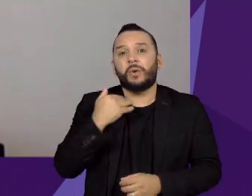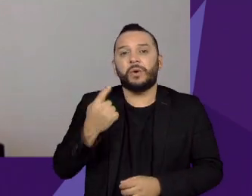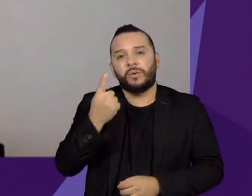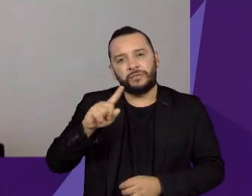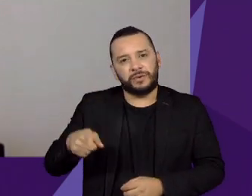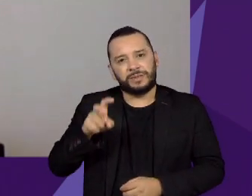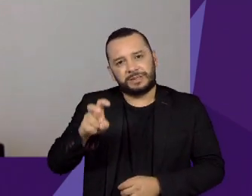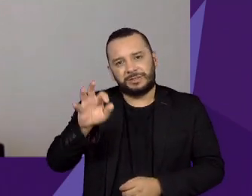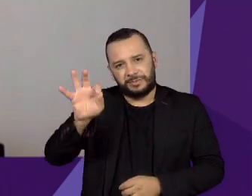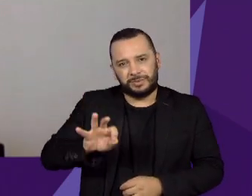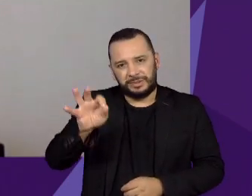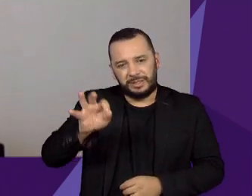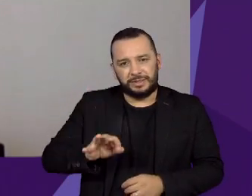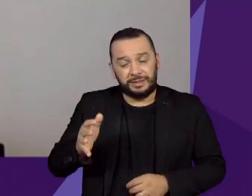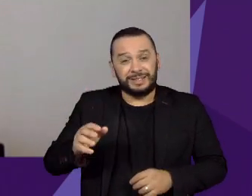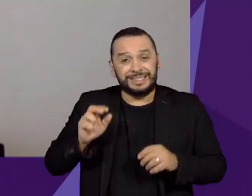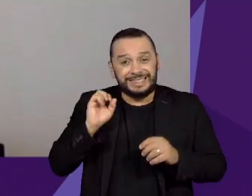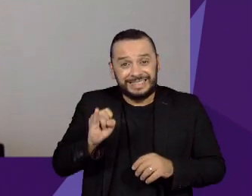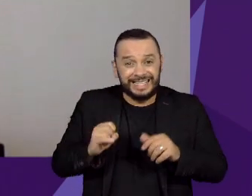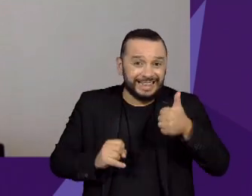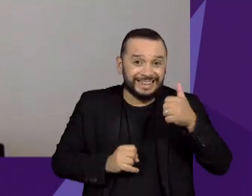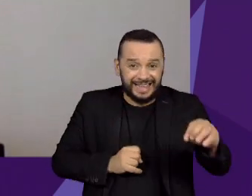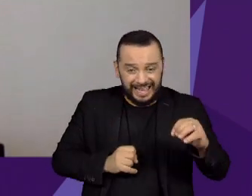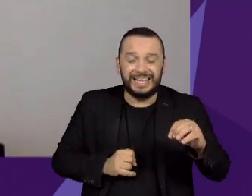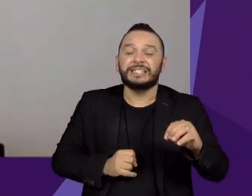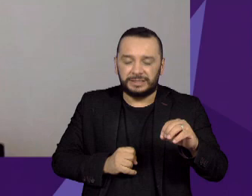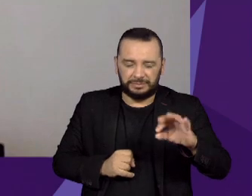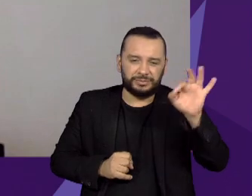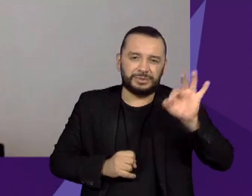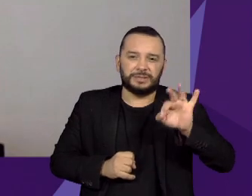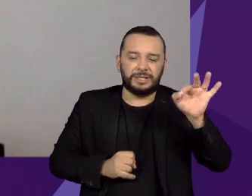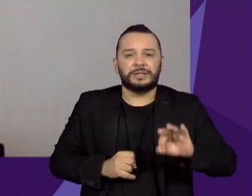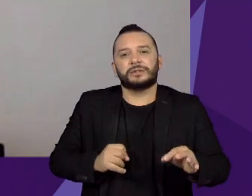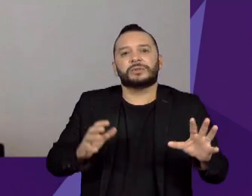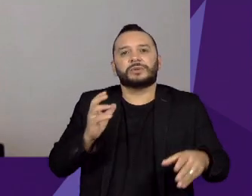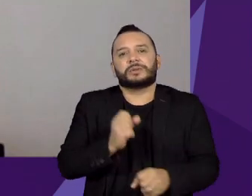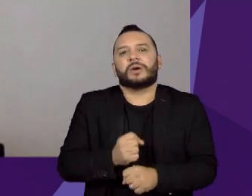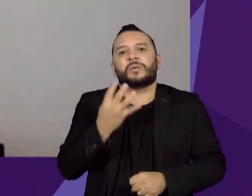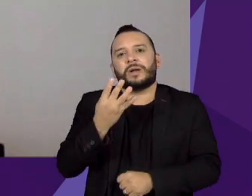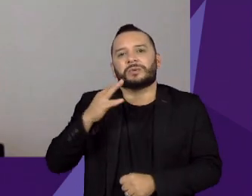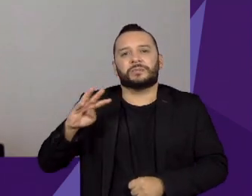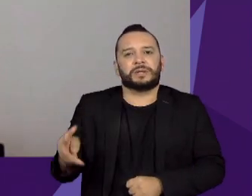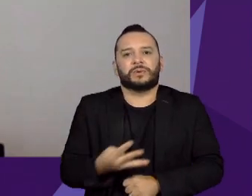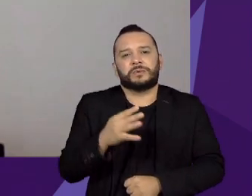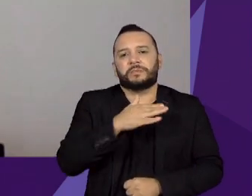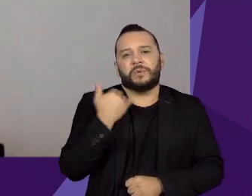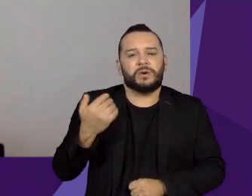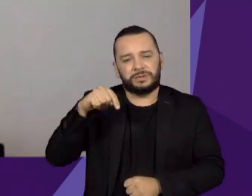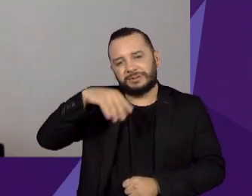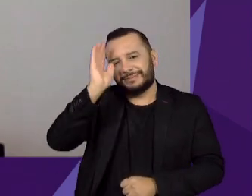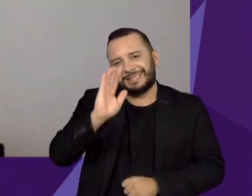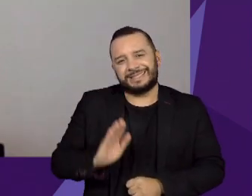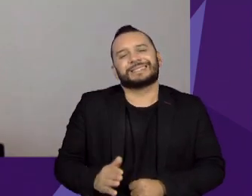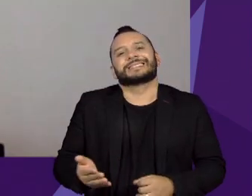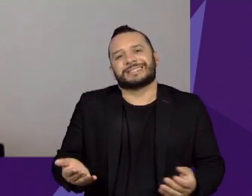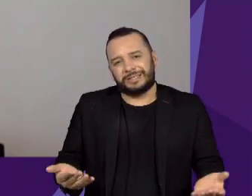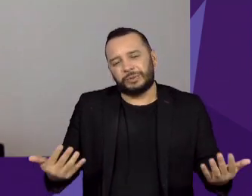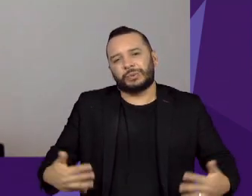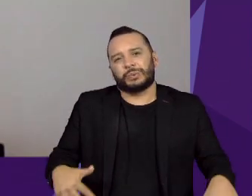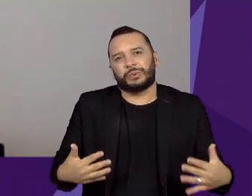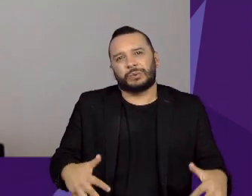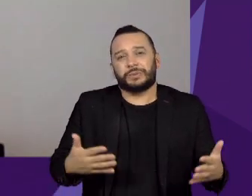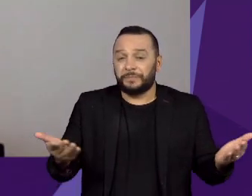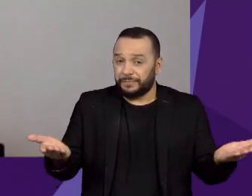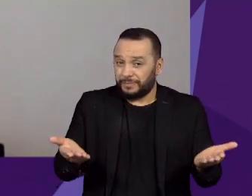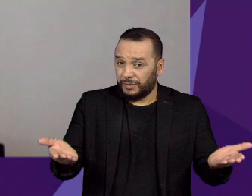das pessoas. Se ele matasse 10 vezes mais, nós estávamos com 4 milhões no Brasil, hoje proporcional aos 400 mil. Então, ele